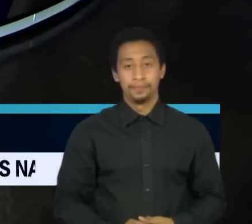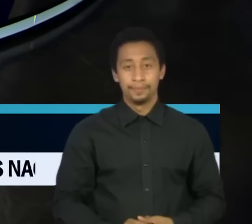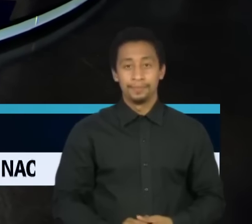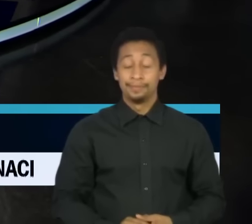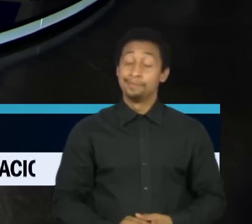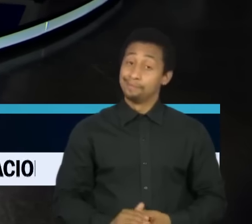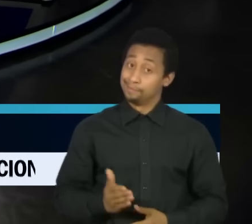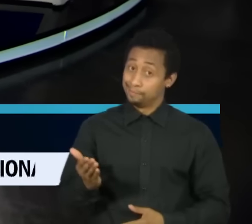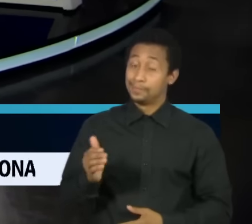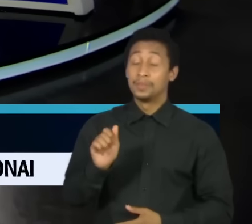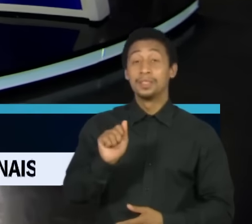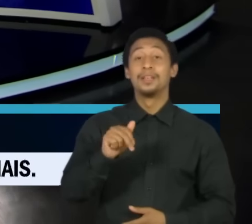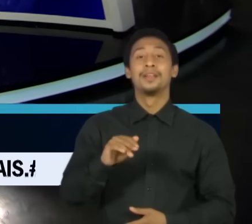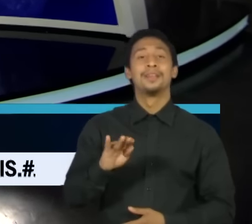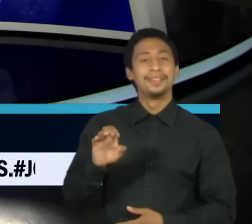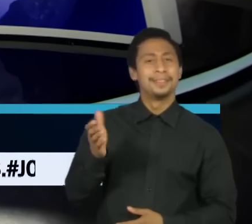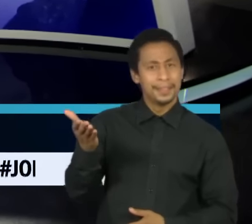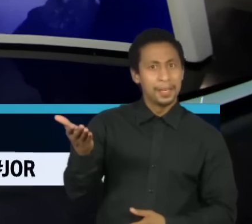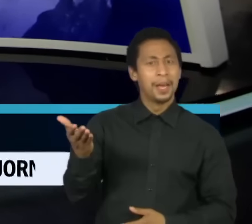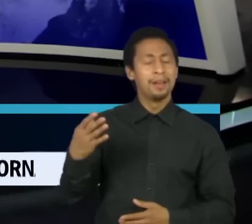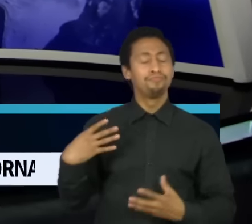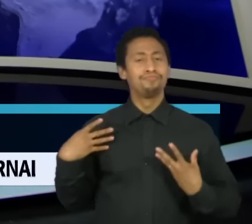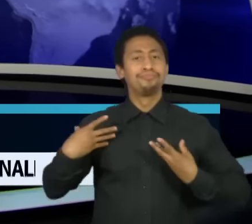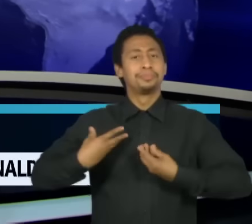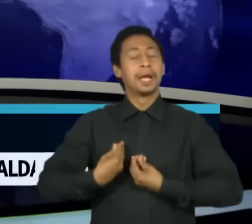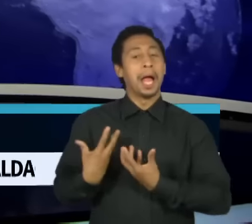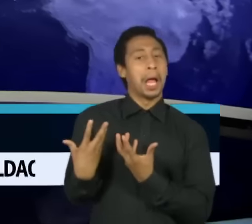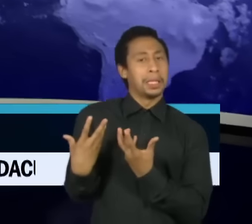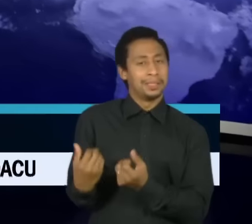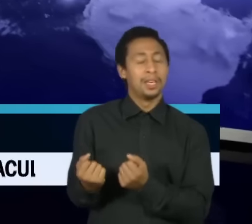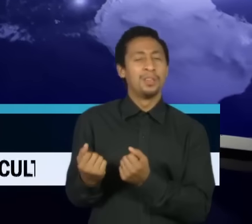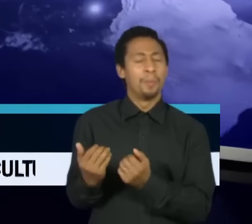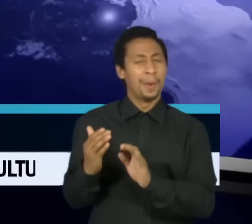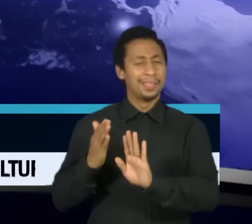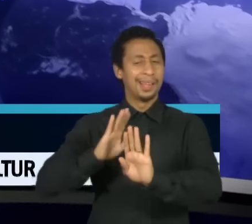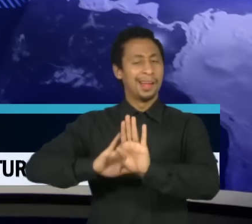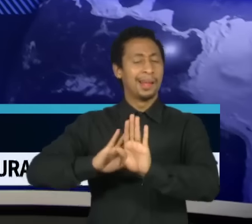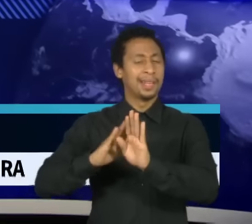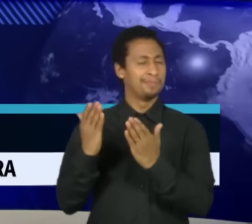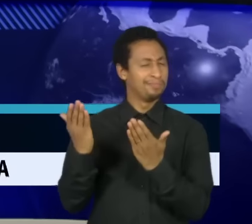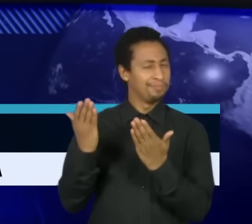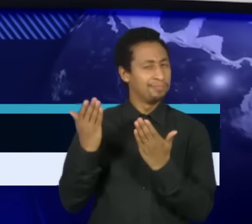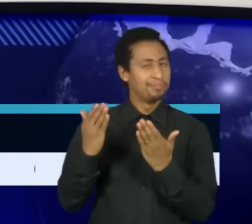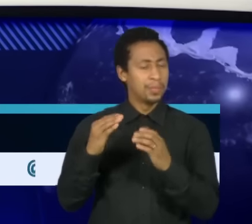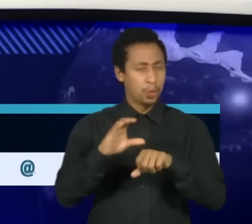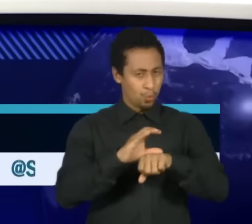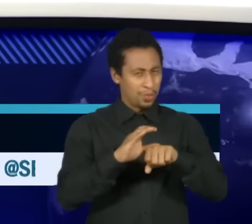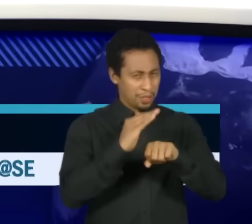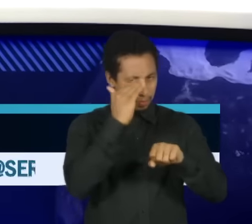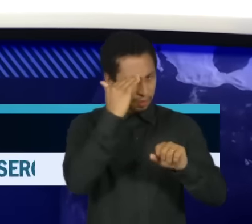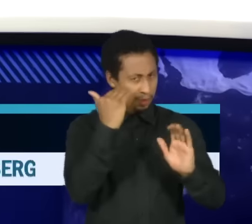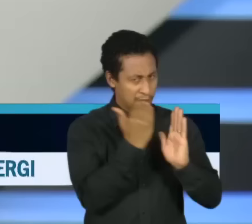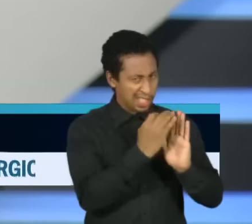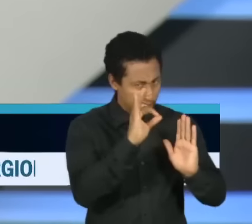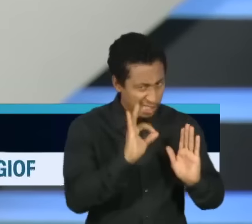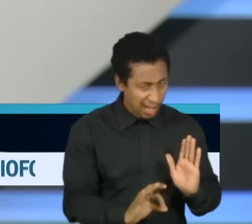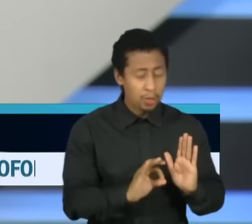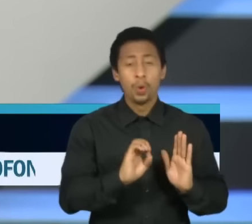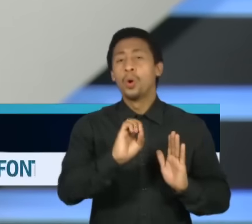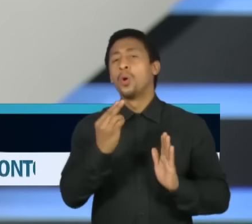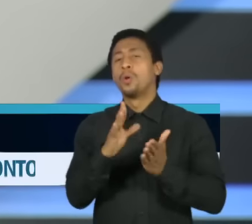André Mendonça assume sob o manto da desconfiança, né? Se ele vai seguir a Constituição, se ele vai seguir a Bíblia ou se ele vai